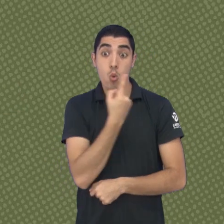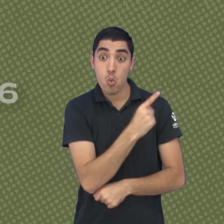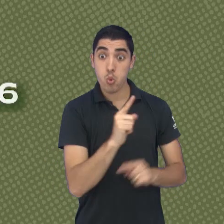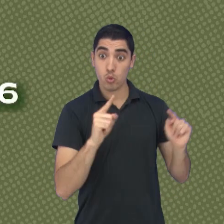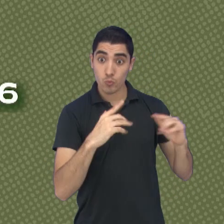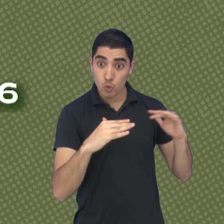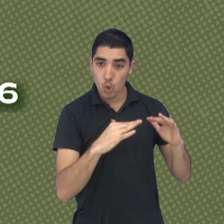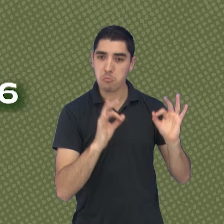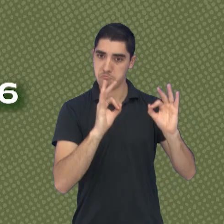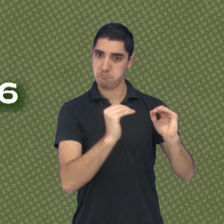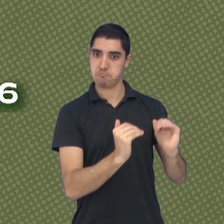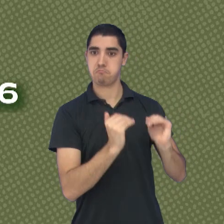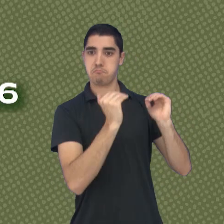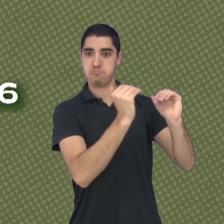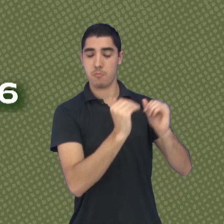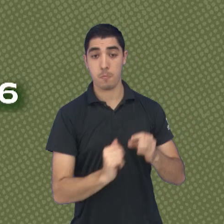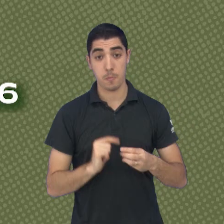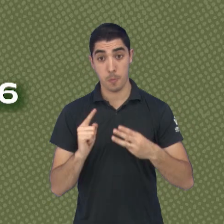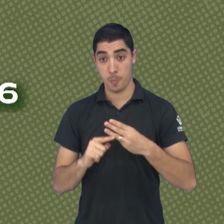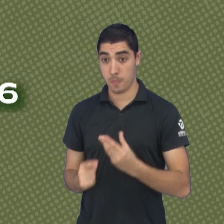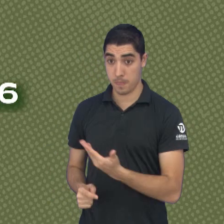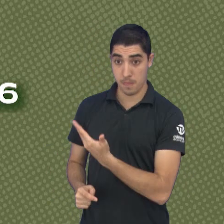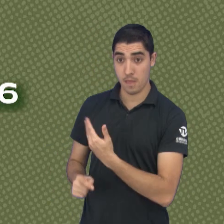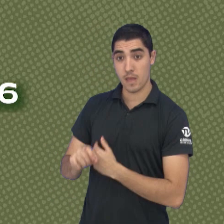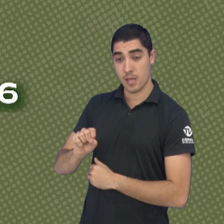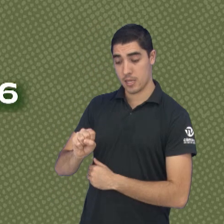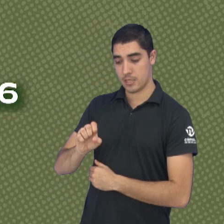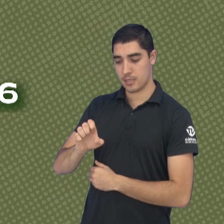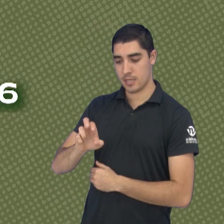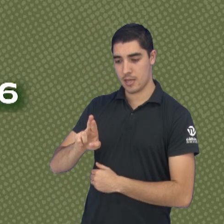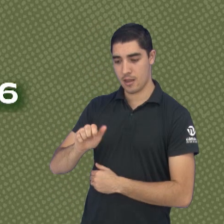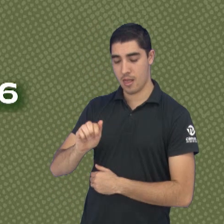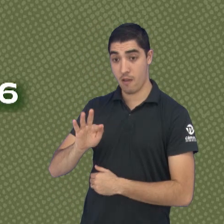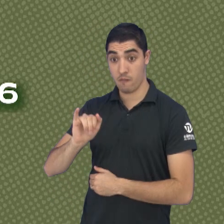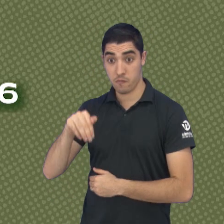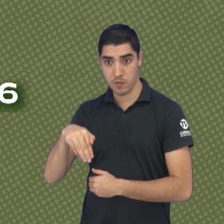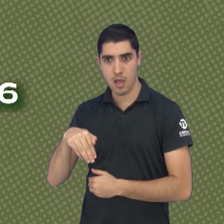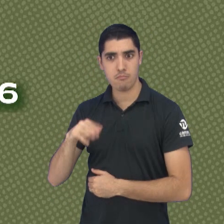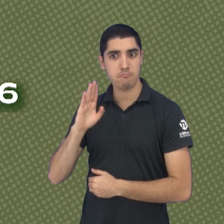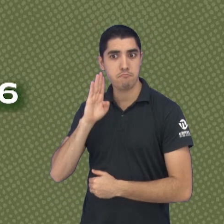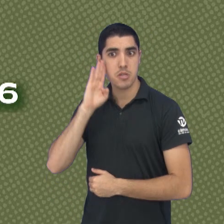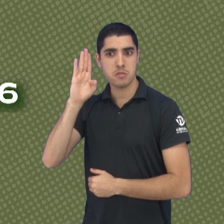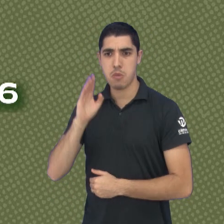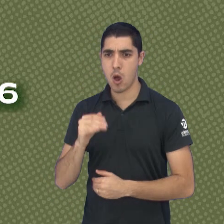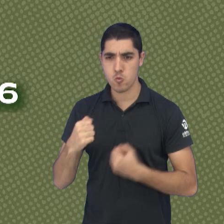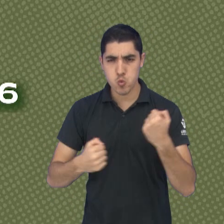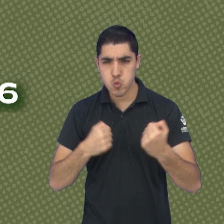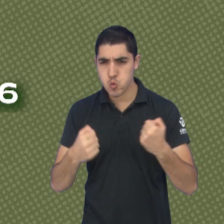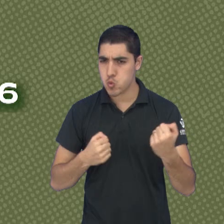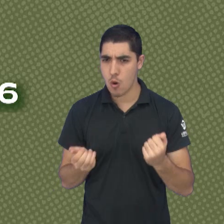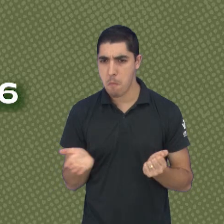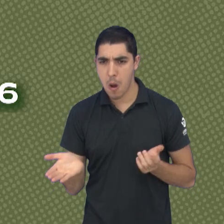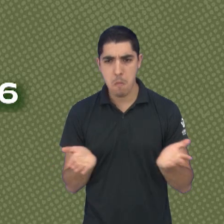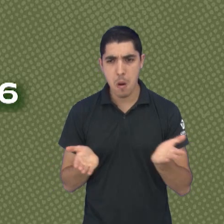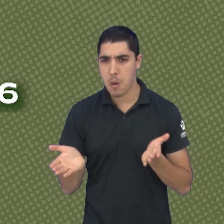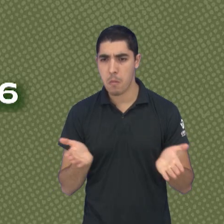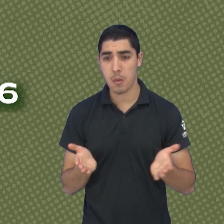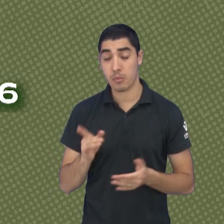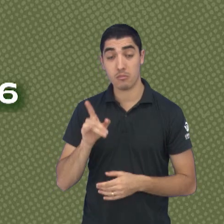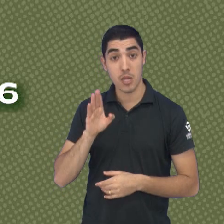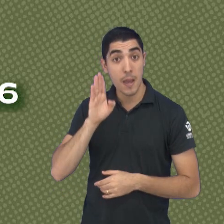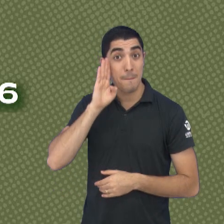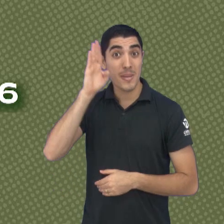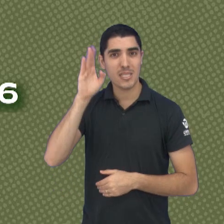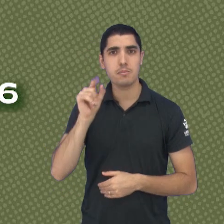titular. Matheus Serafim foi o grande destaque joseense. O atacante se tornou o responsável pelas